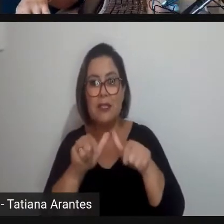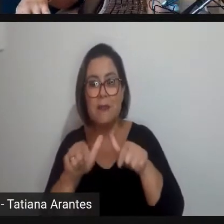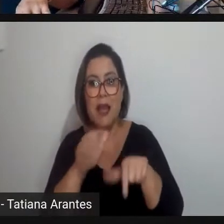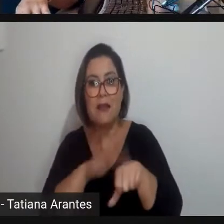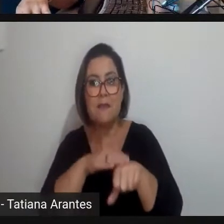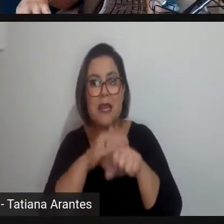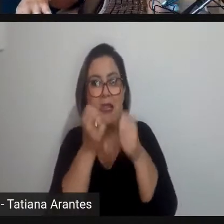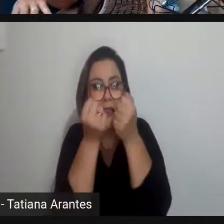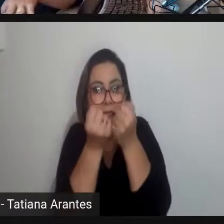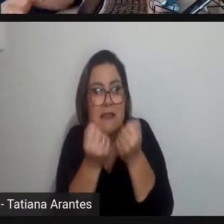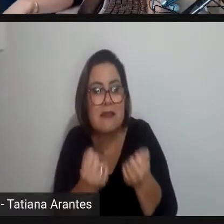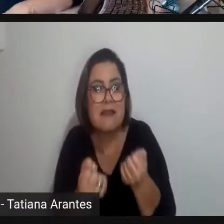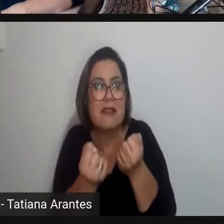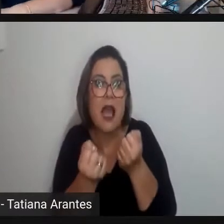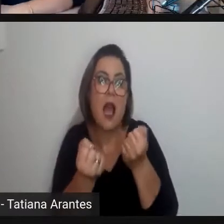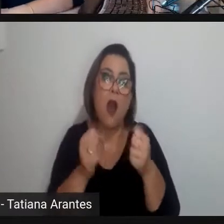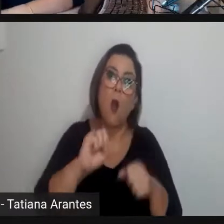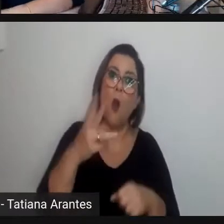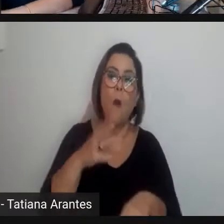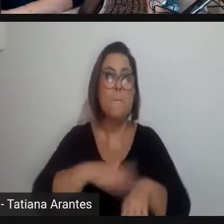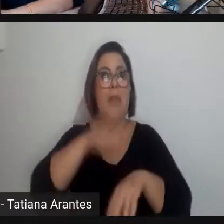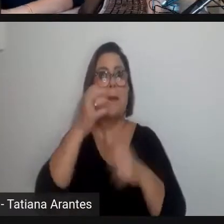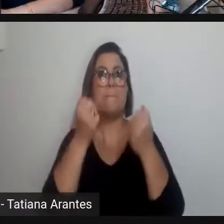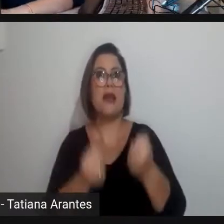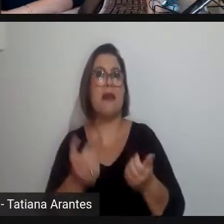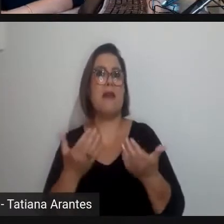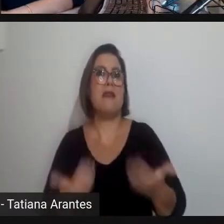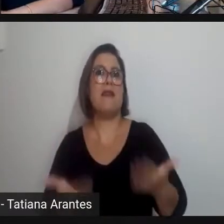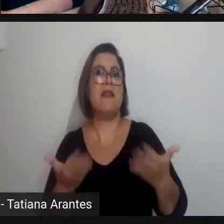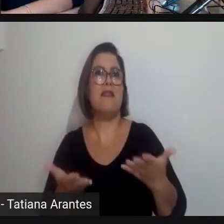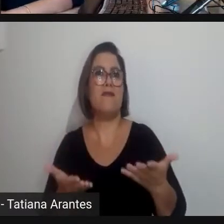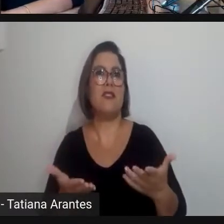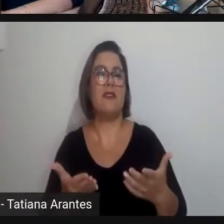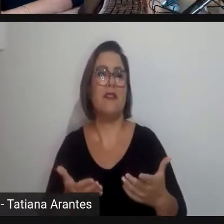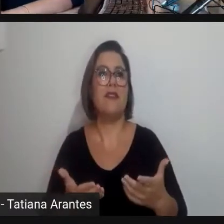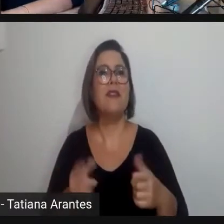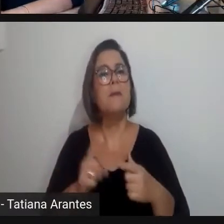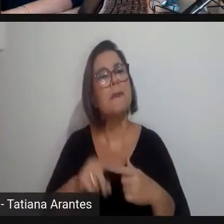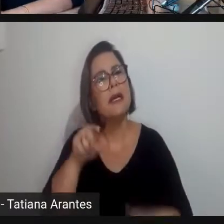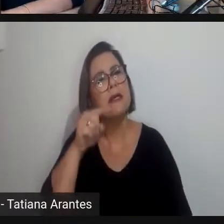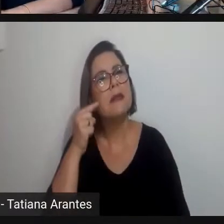veem, é bastante complexa. Mas, retomando essa situação